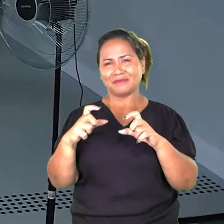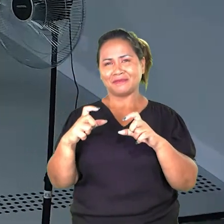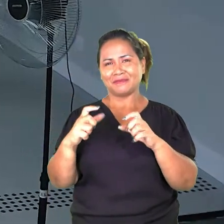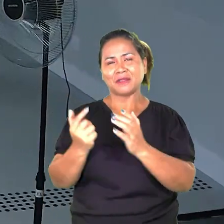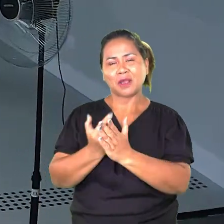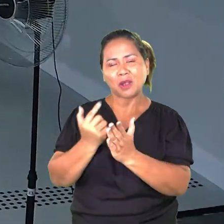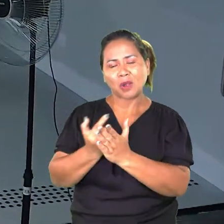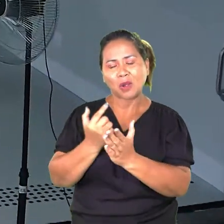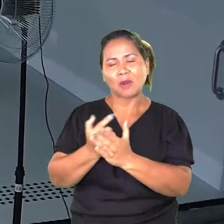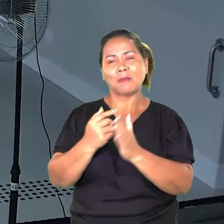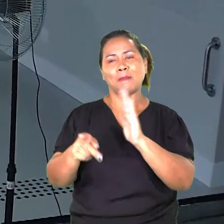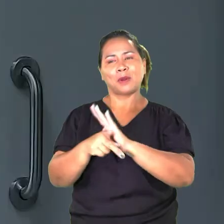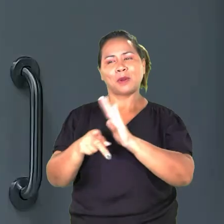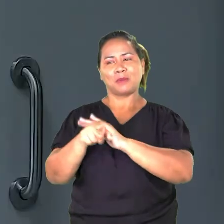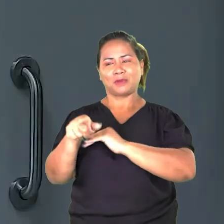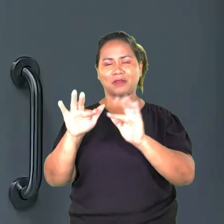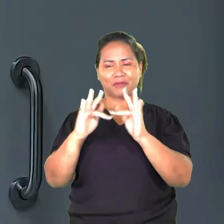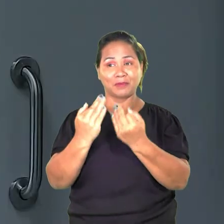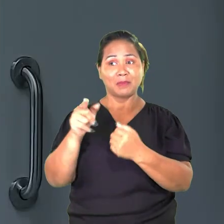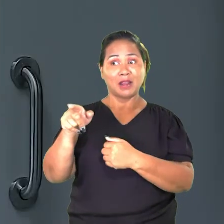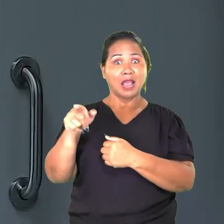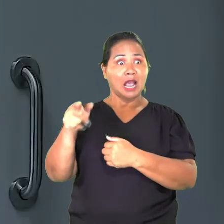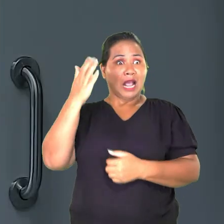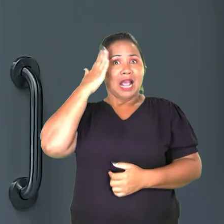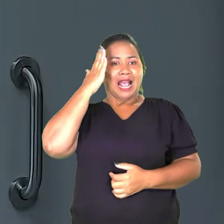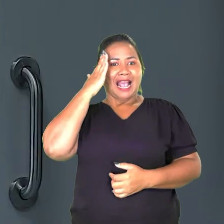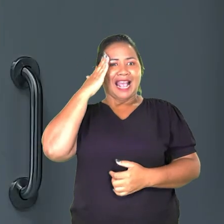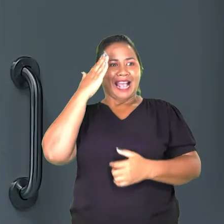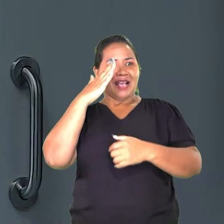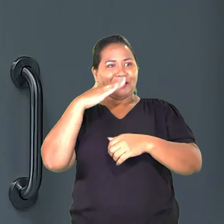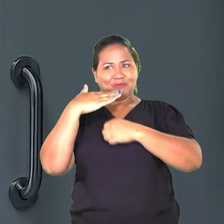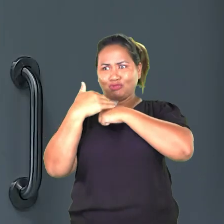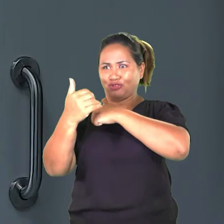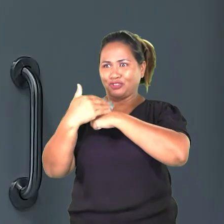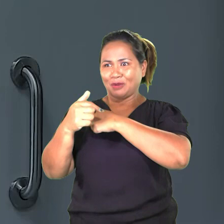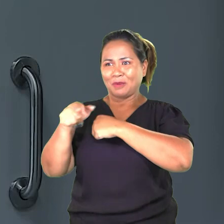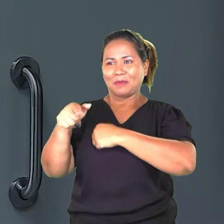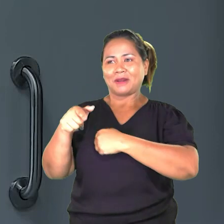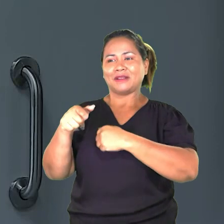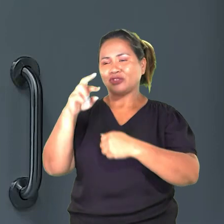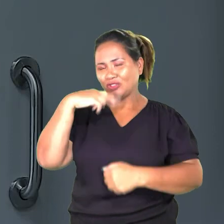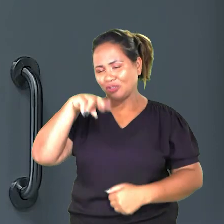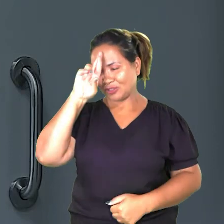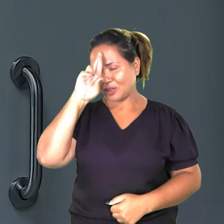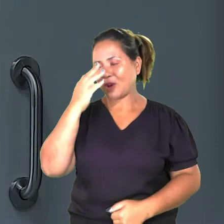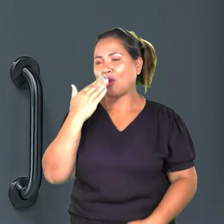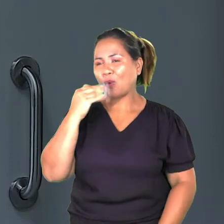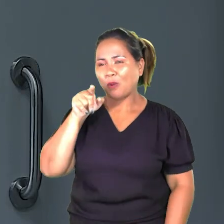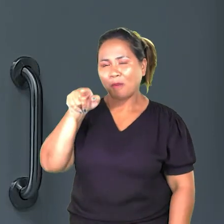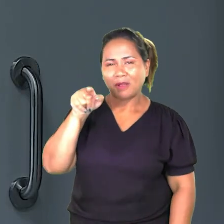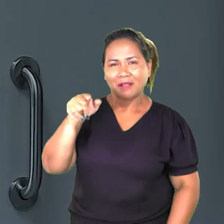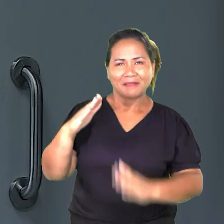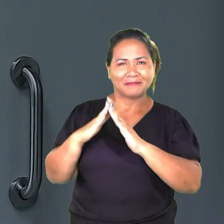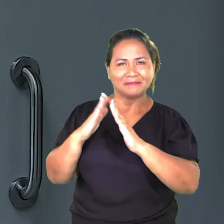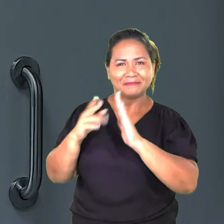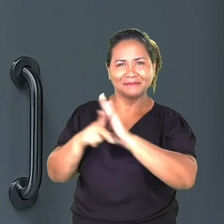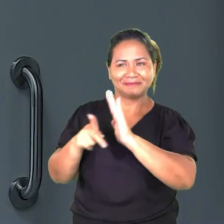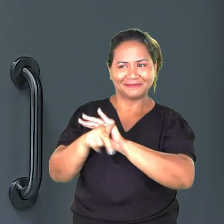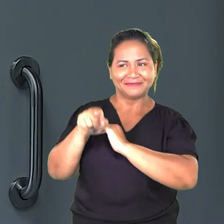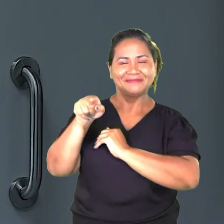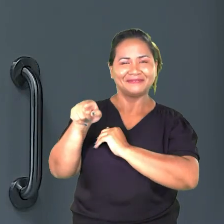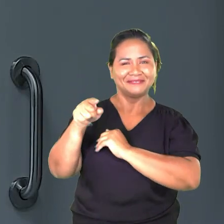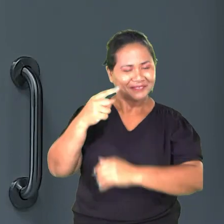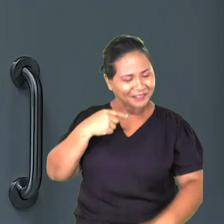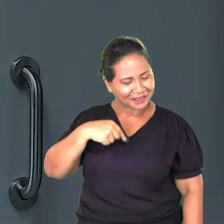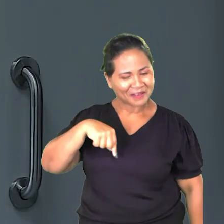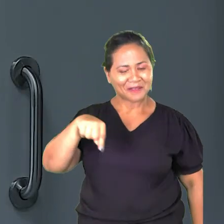expertise, para a família, ele me convidou para almoçar na sua casa, na Peixoto Gomide,